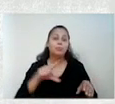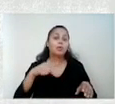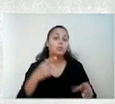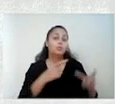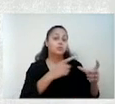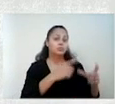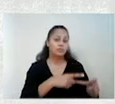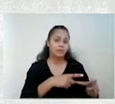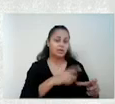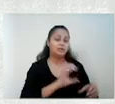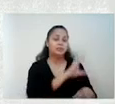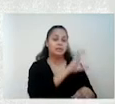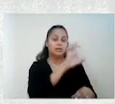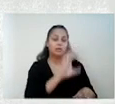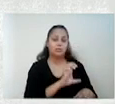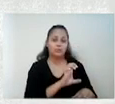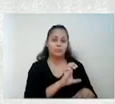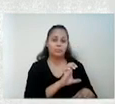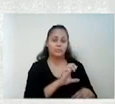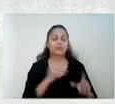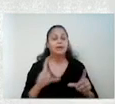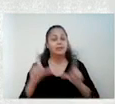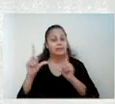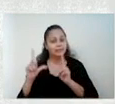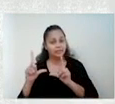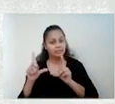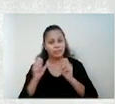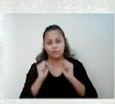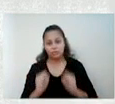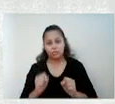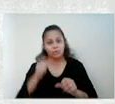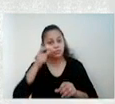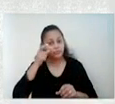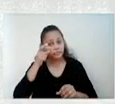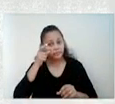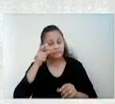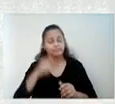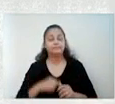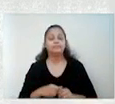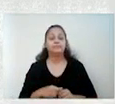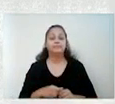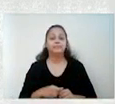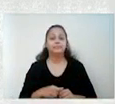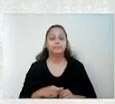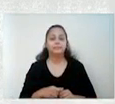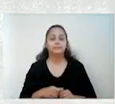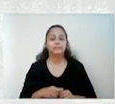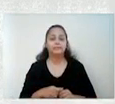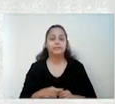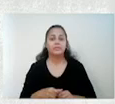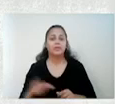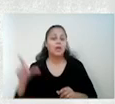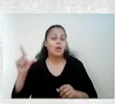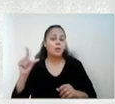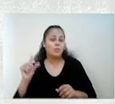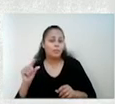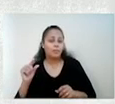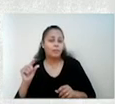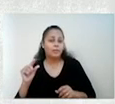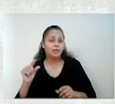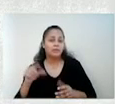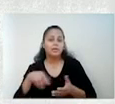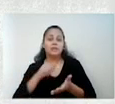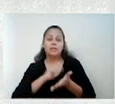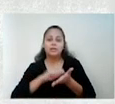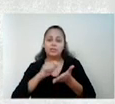feudal. Nessa imagem aqui, pessoal, que vocês podem ver no slide, né, é uma miniatura de um